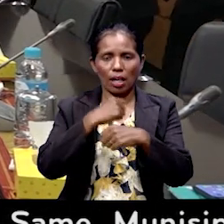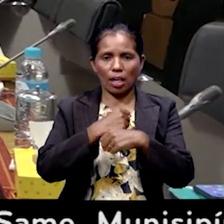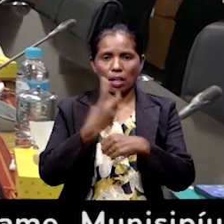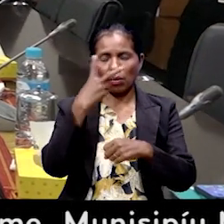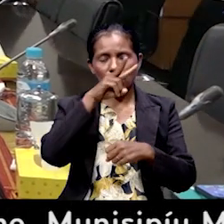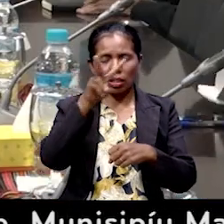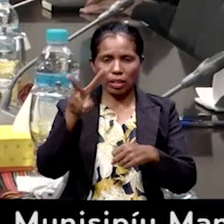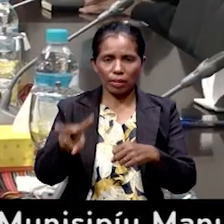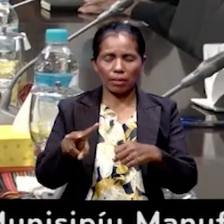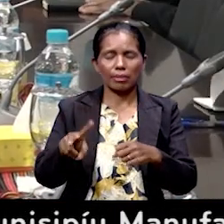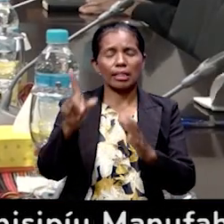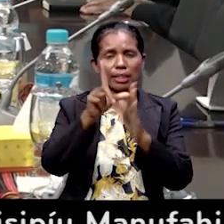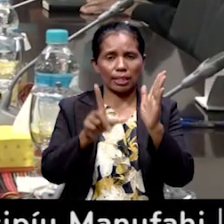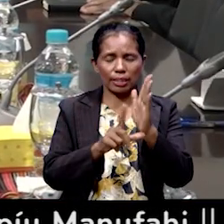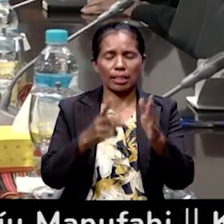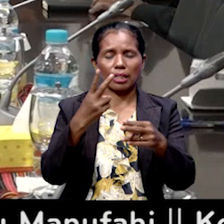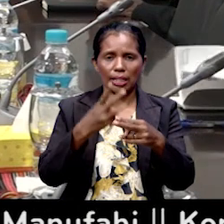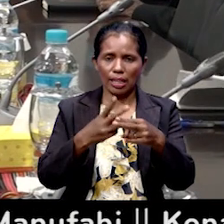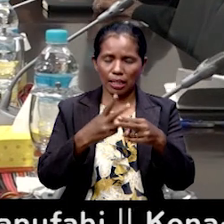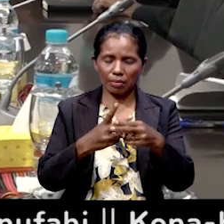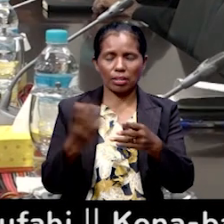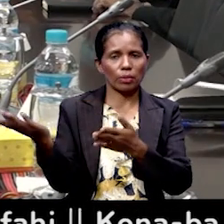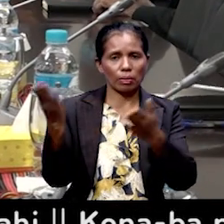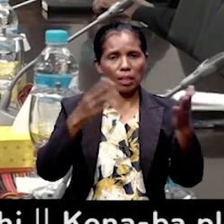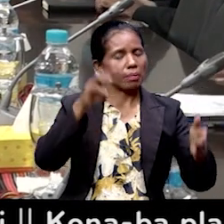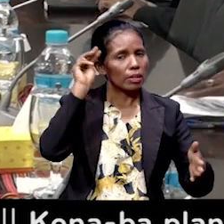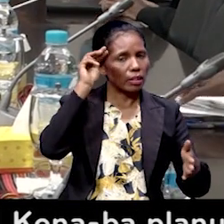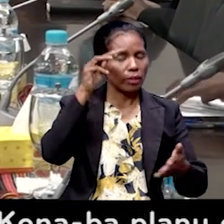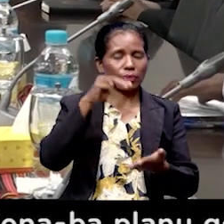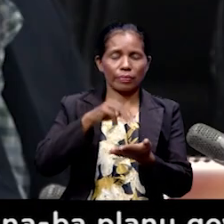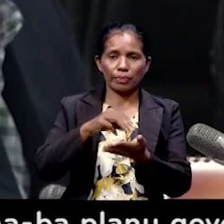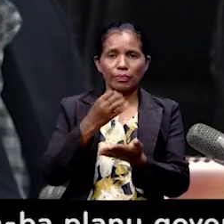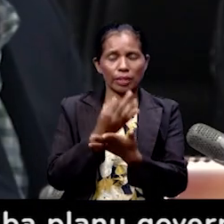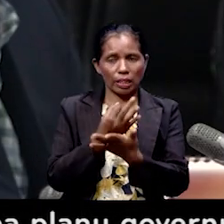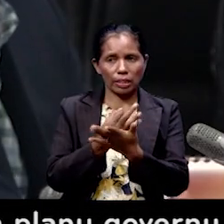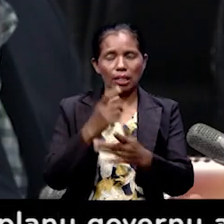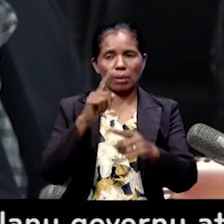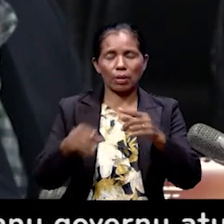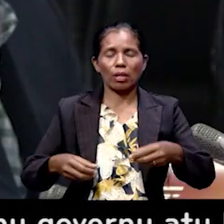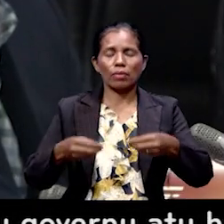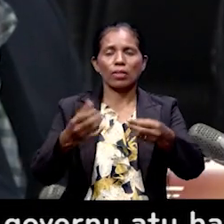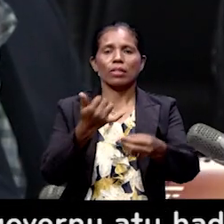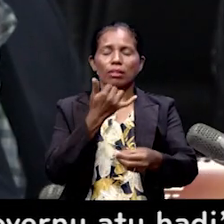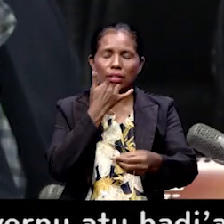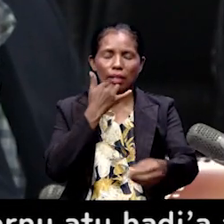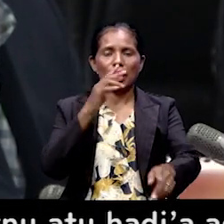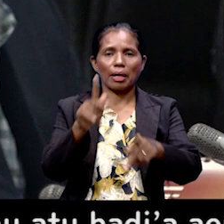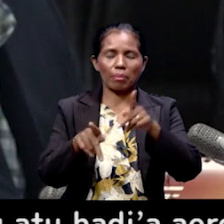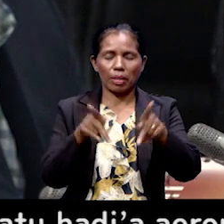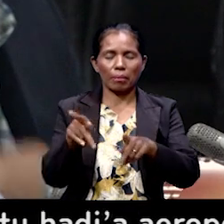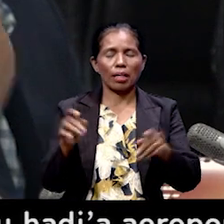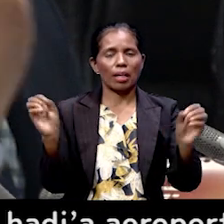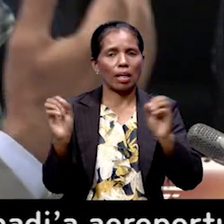ba lista lubun, nebe tama ia Ministério Finanças, nune la bele fosala osan ba ema nebe la os linha